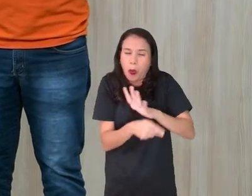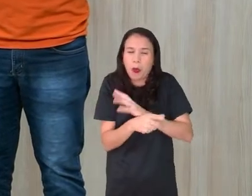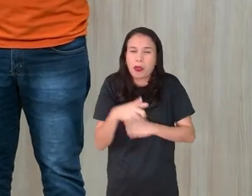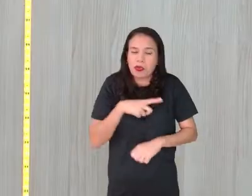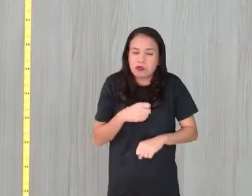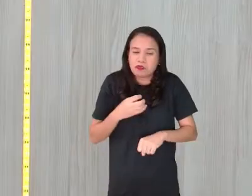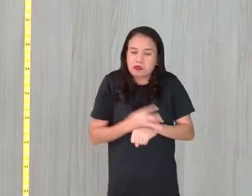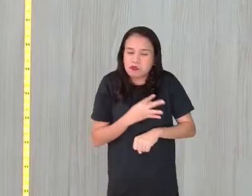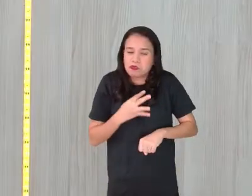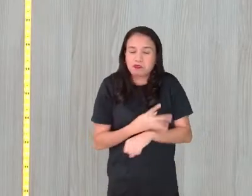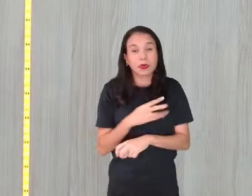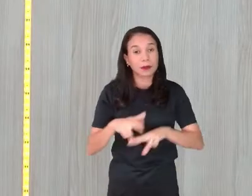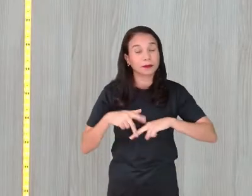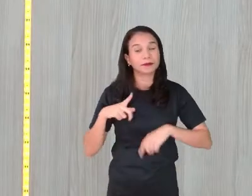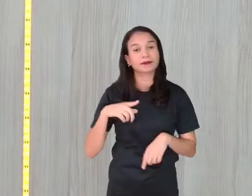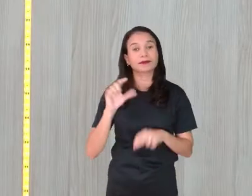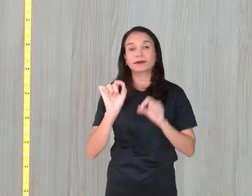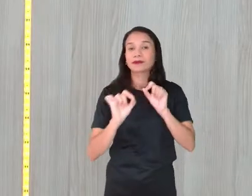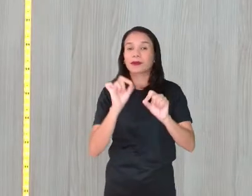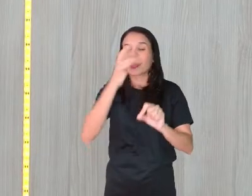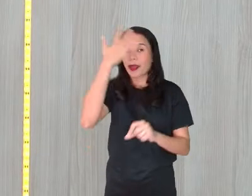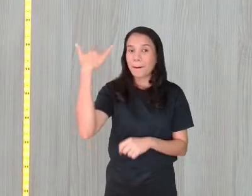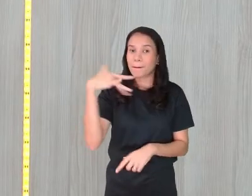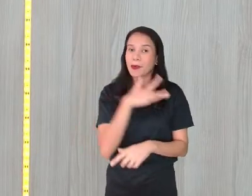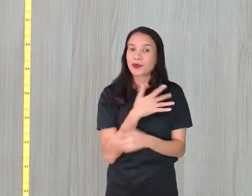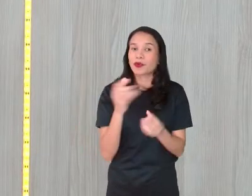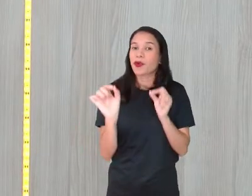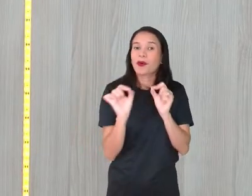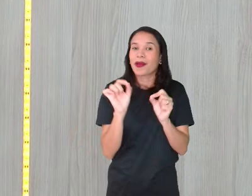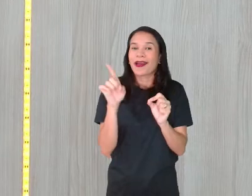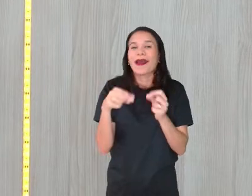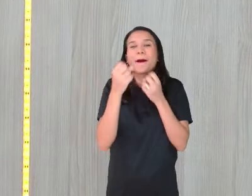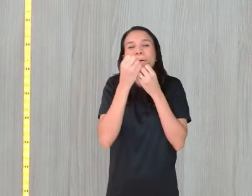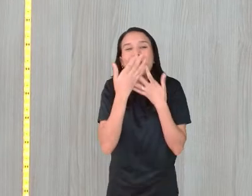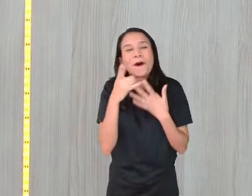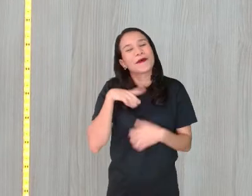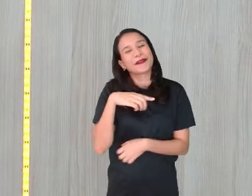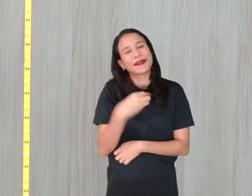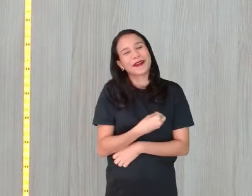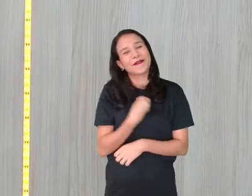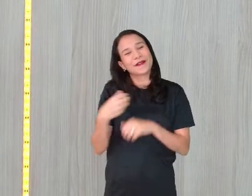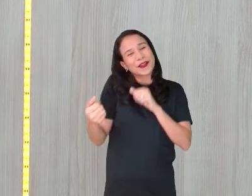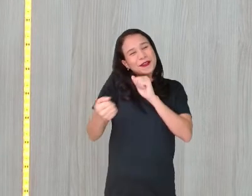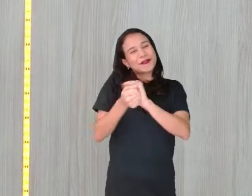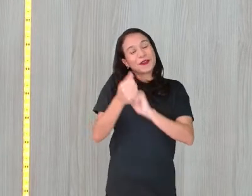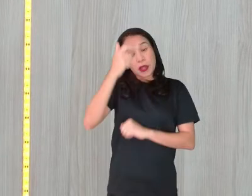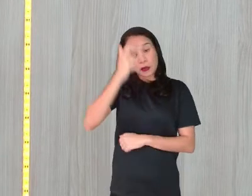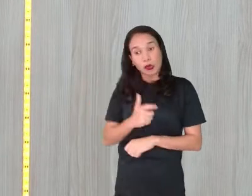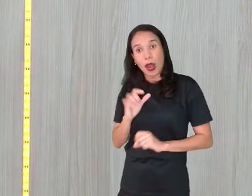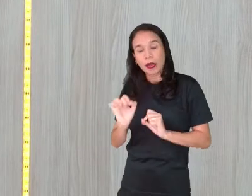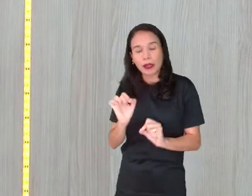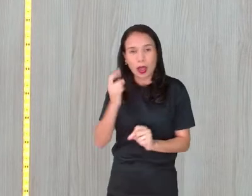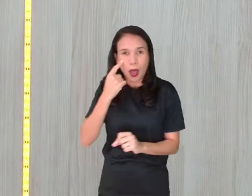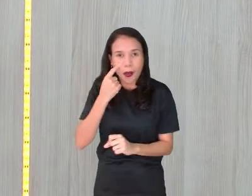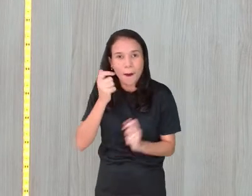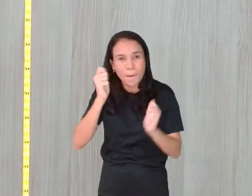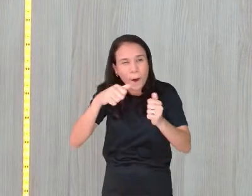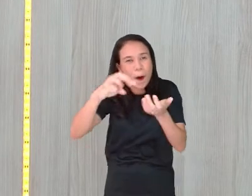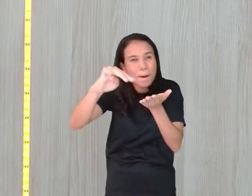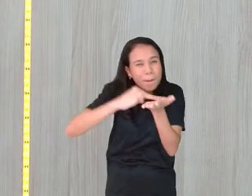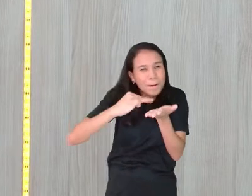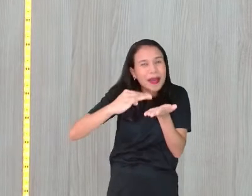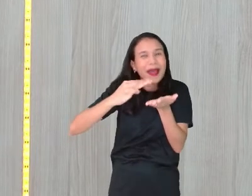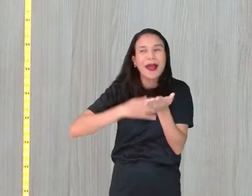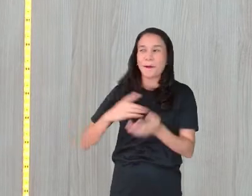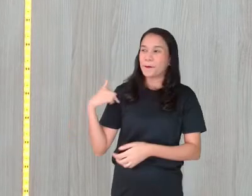Mais resistente. Isso, mas vamos lá, pessoal, um abraço, é muito Valeu, bom estar Geórgio. com vocês aqui. Eu tô aqui, viu? Tô aqui na retaguarda aqui, mande sua mensagem, mande